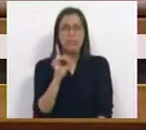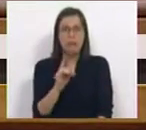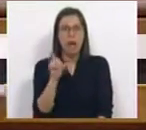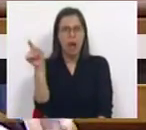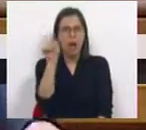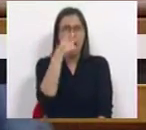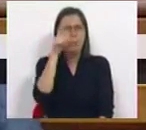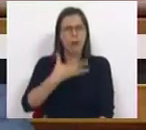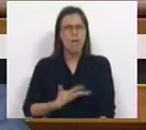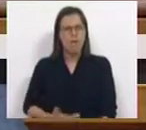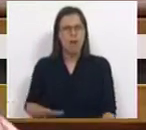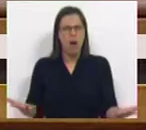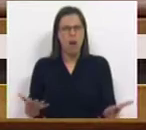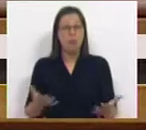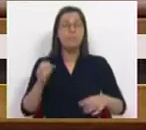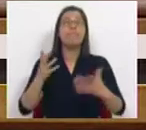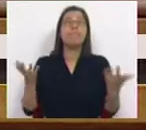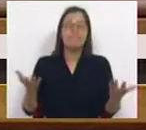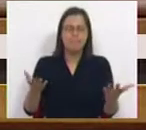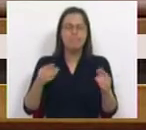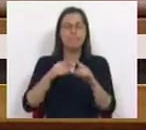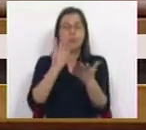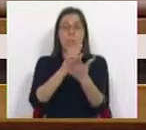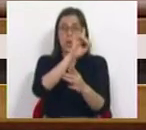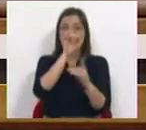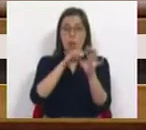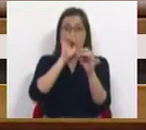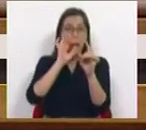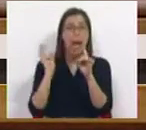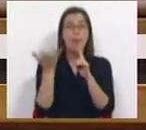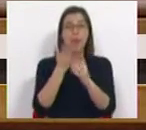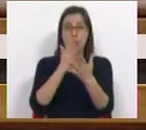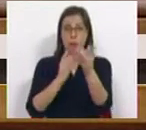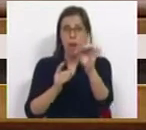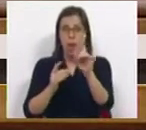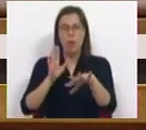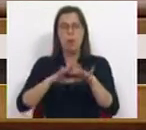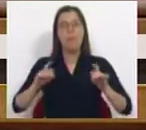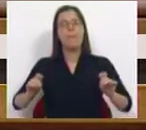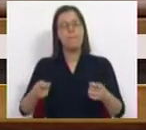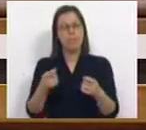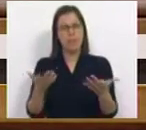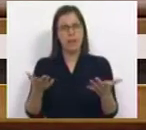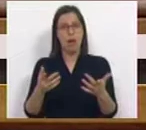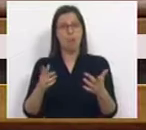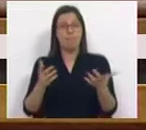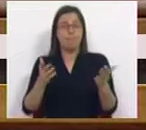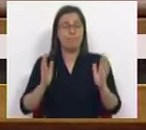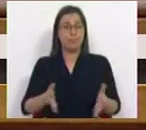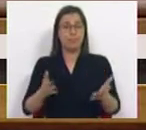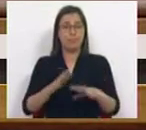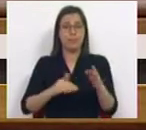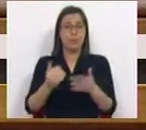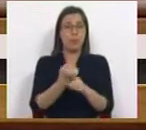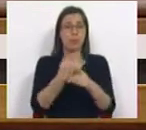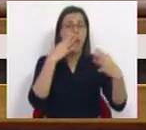passa fome. Em causa estão, portanto, não só questões de natureza ambiental, dada a pressão feita desnecessariamente sobre os